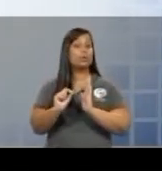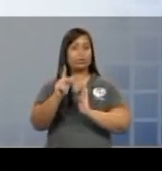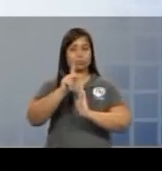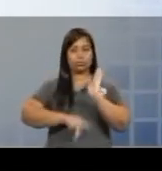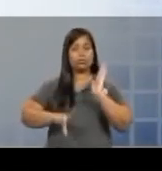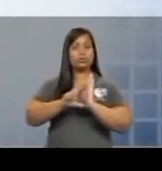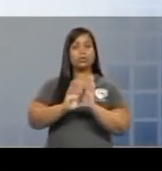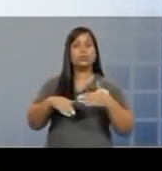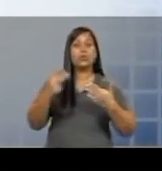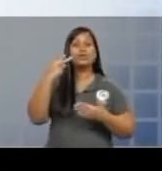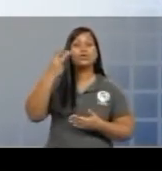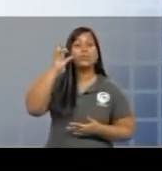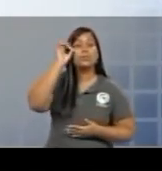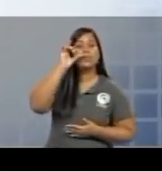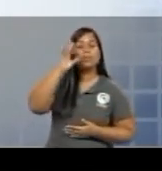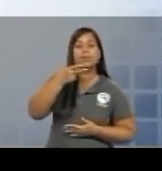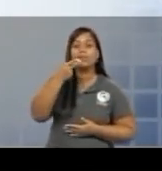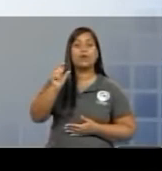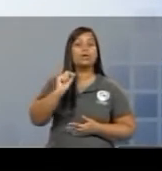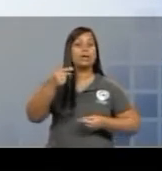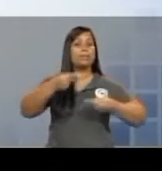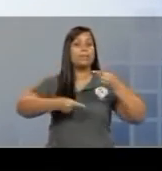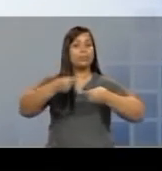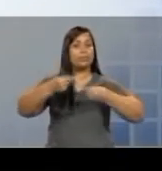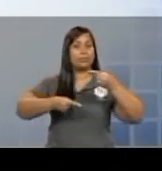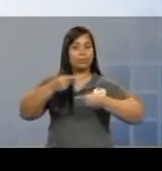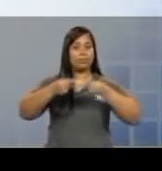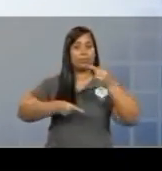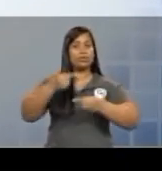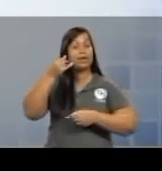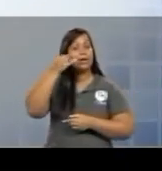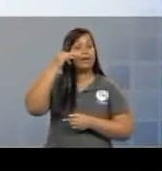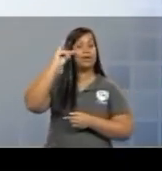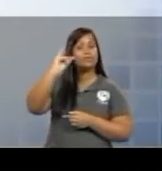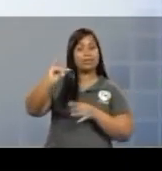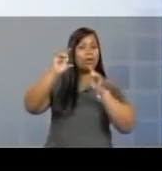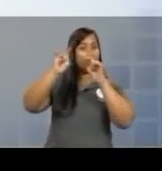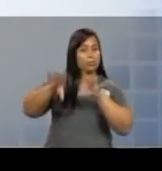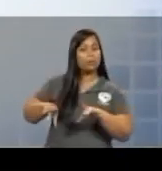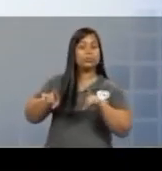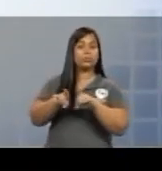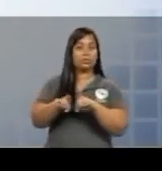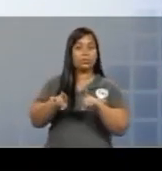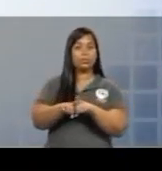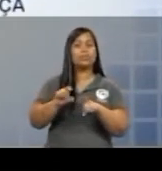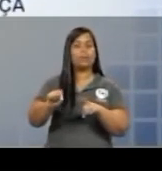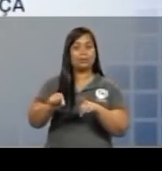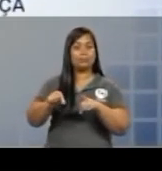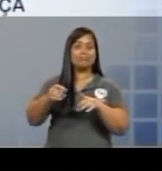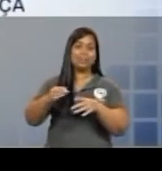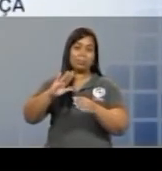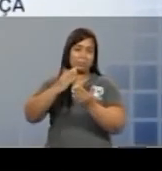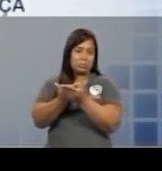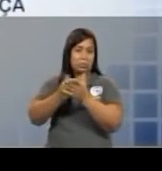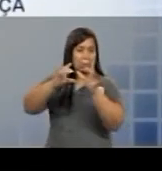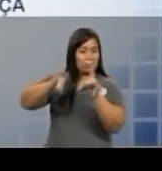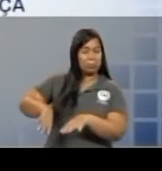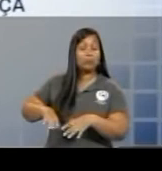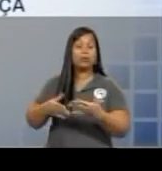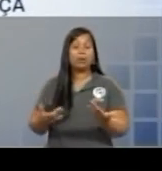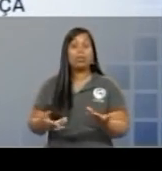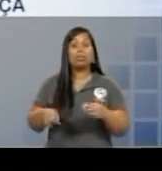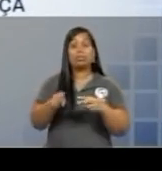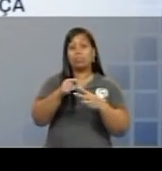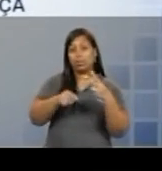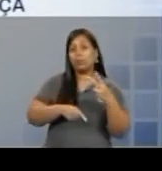projeto de lei de Bruno Moura, que institui a Política Municipal de Prevenção ao Abandono e à Evasão Escolar. Os vereadores analisaram